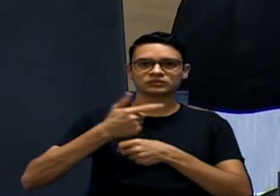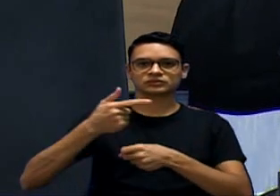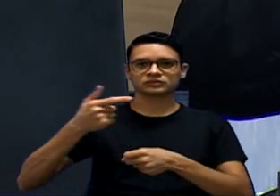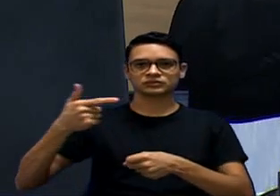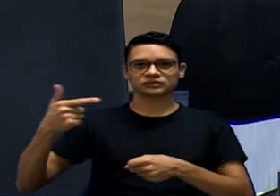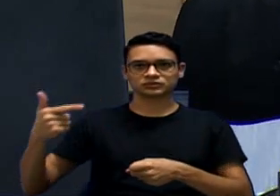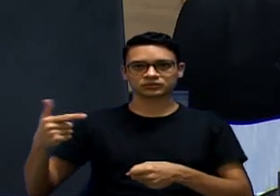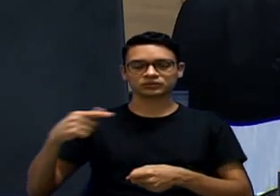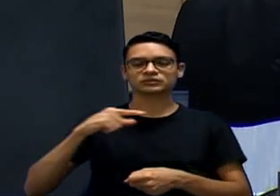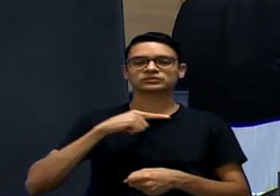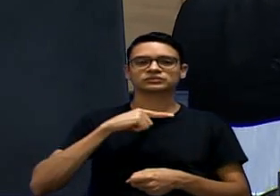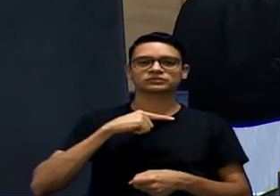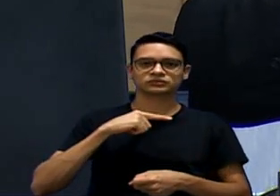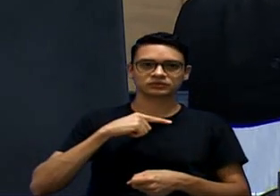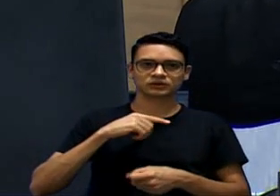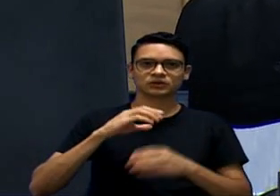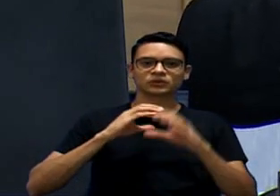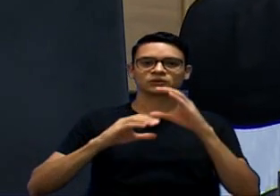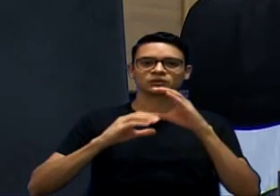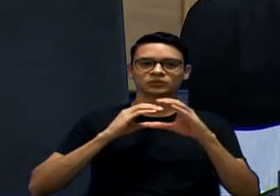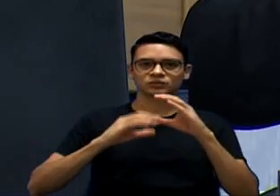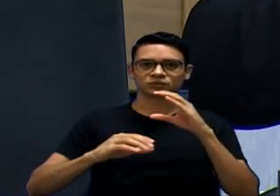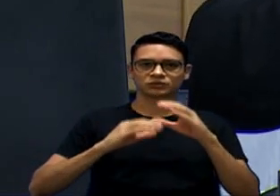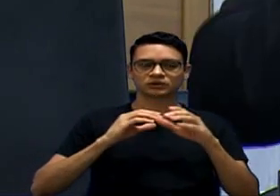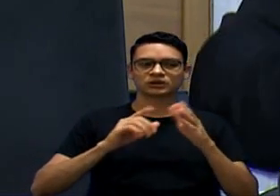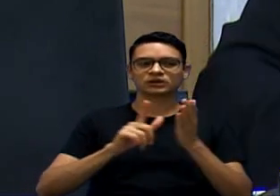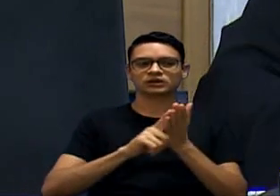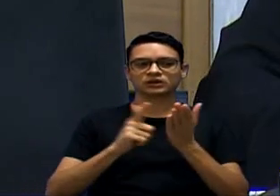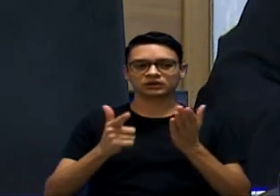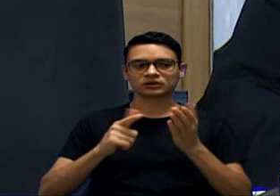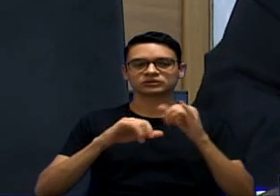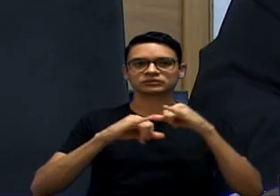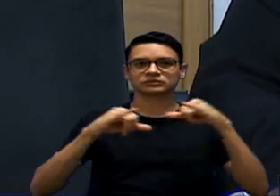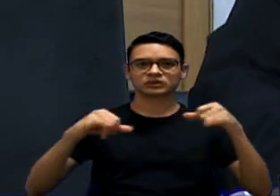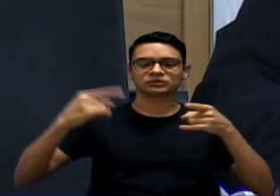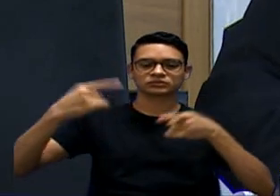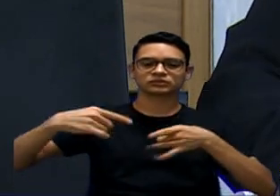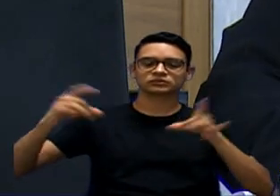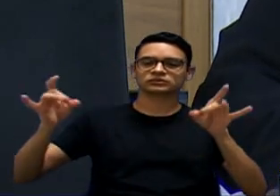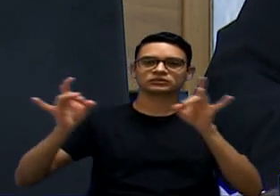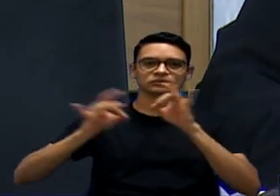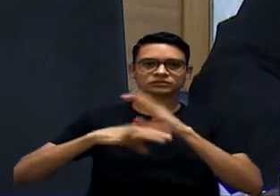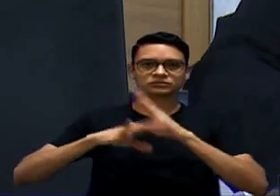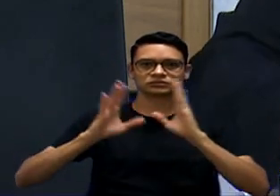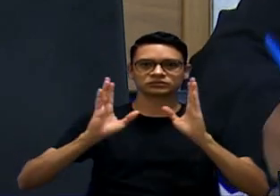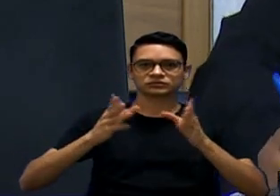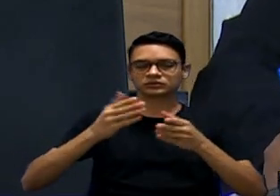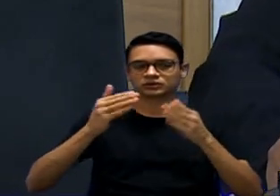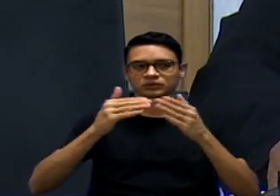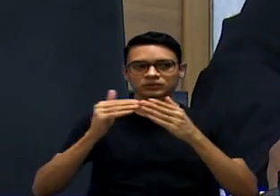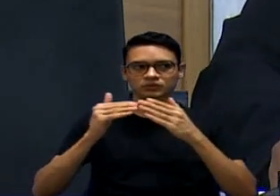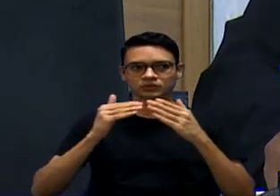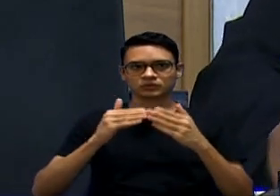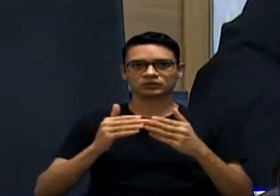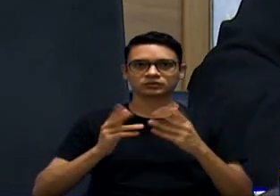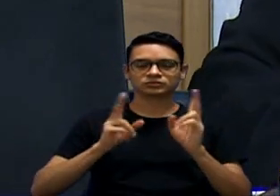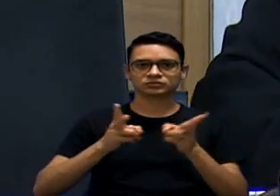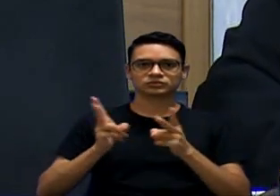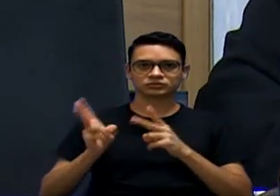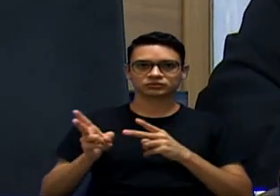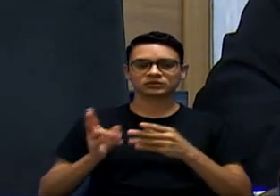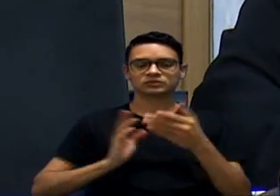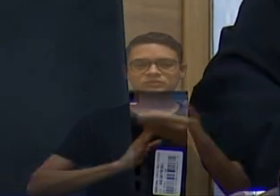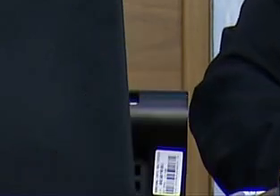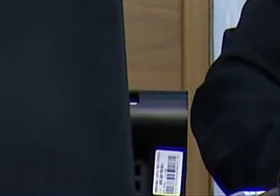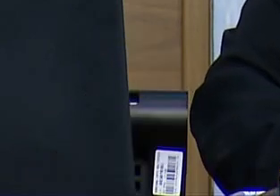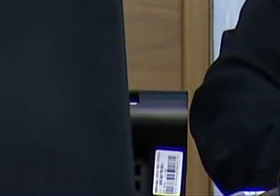114/2022, do Executivo sobre o concurso jornalístico e publicitário. Eu coloco em discussão, encerro a discussão, coloco em votação. Os vereadores concordam, permaneçam como estão,